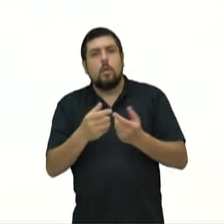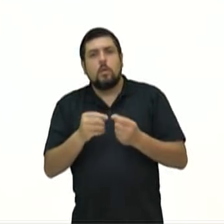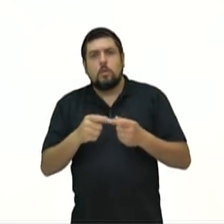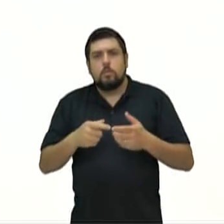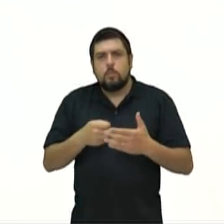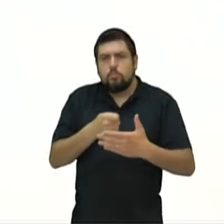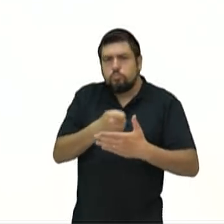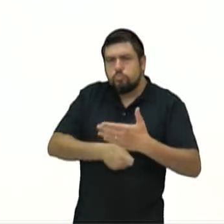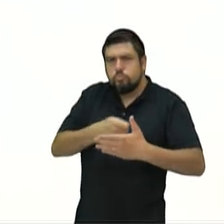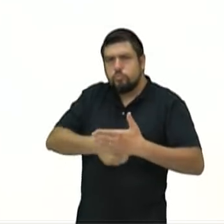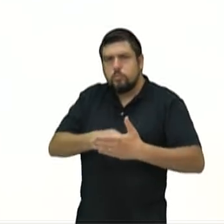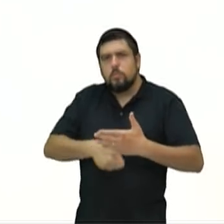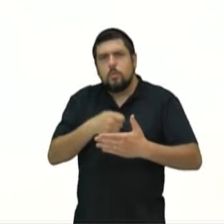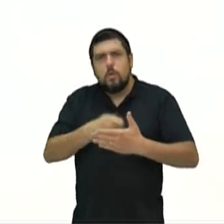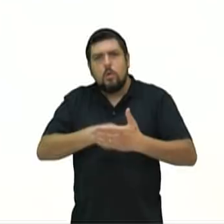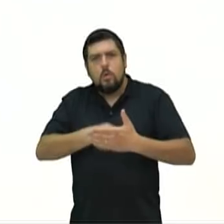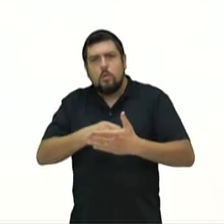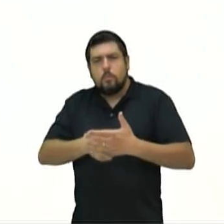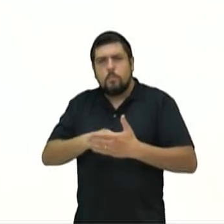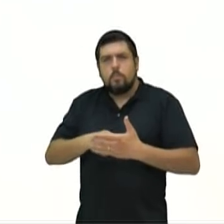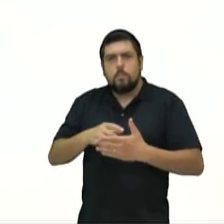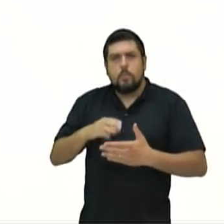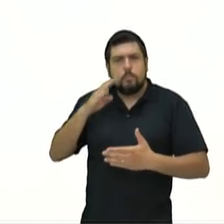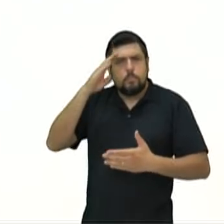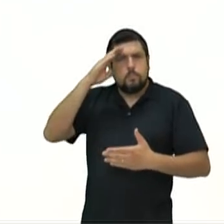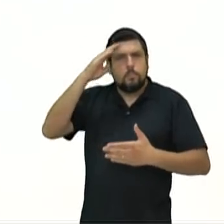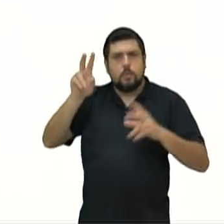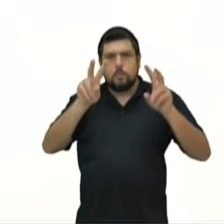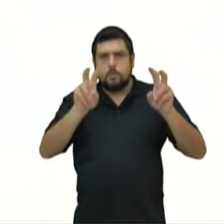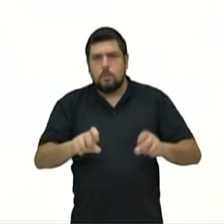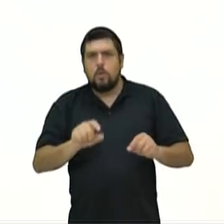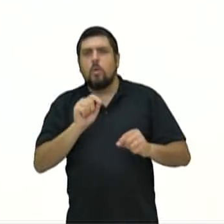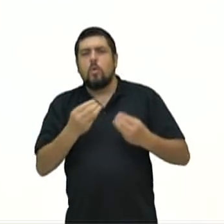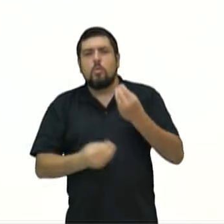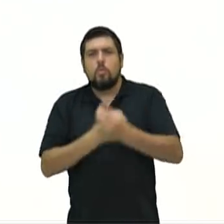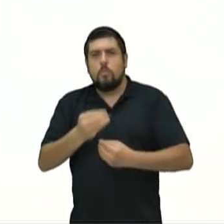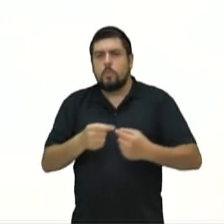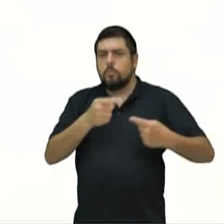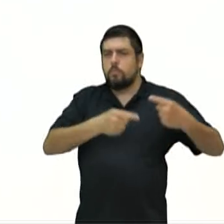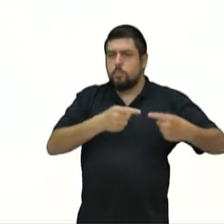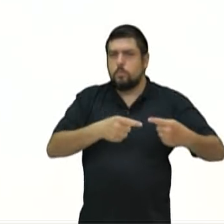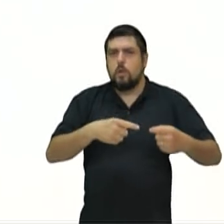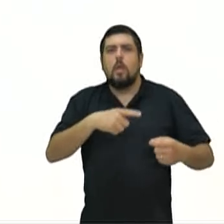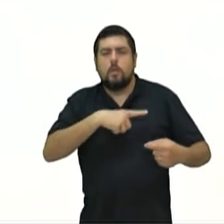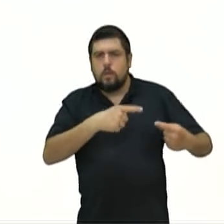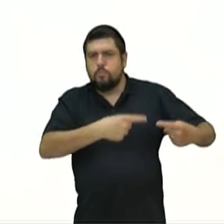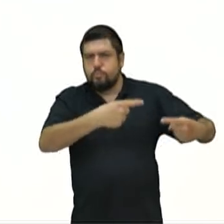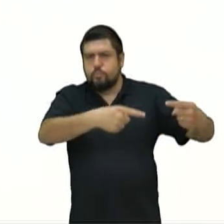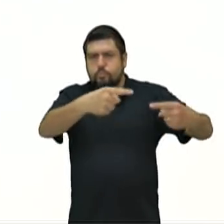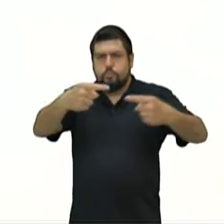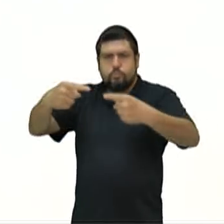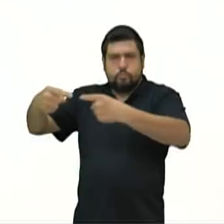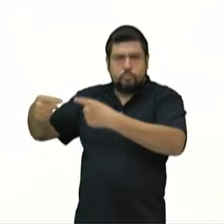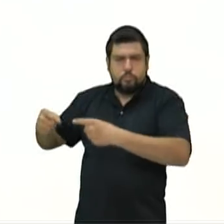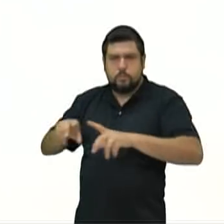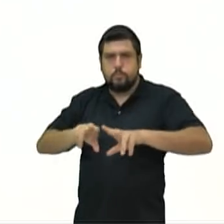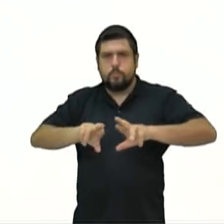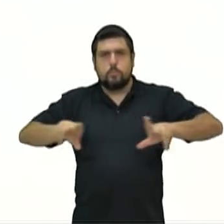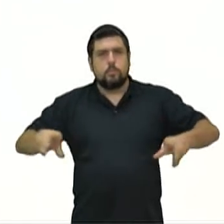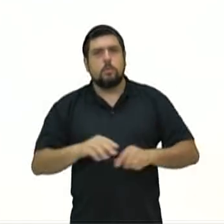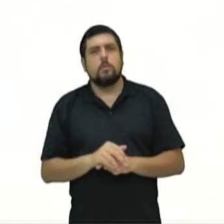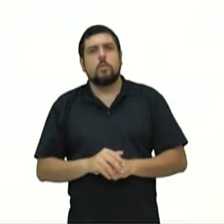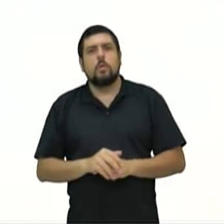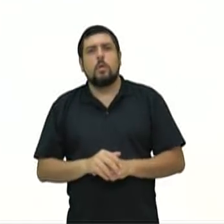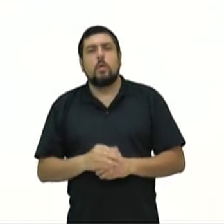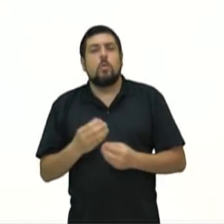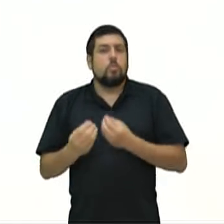a partir de uma argumentação, certo? De uma não, são várias argumentações dependendo do como eu tenho na tese. Valendo-se,